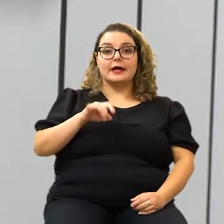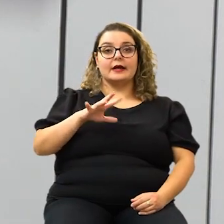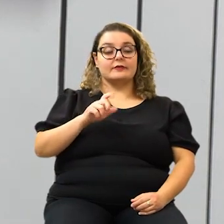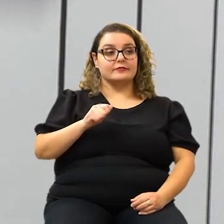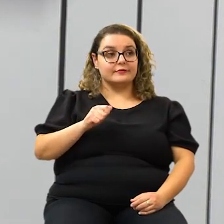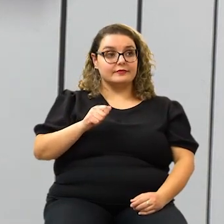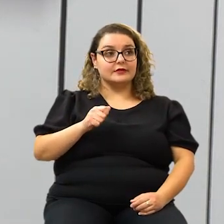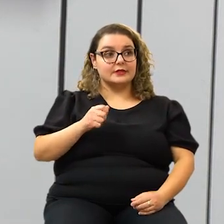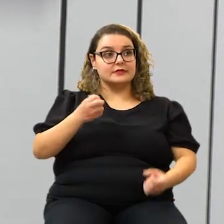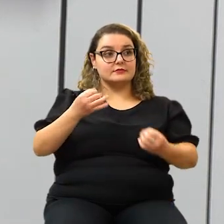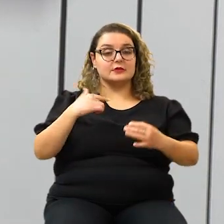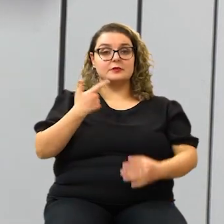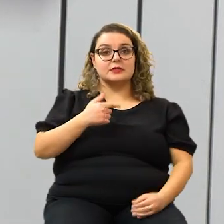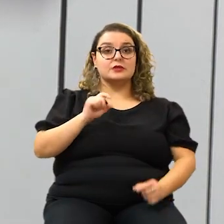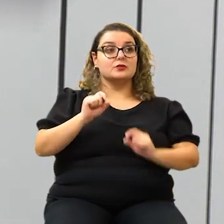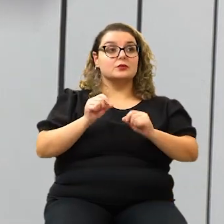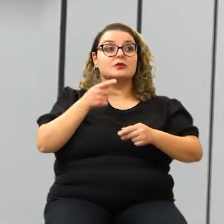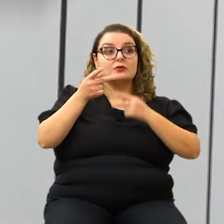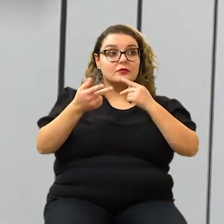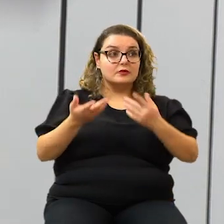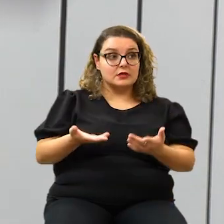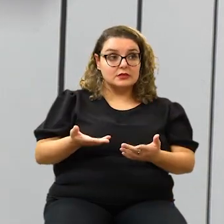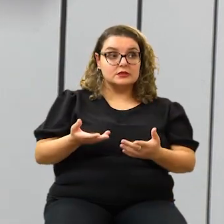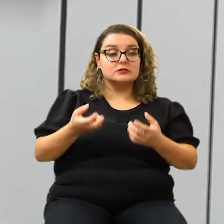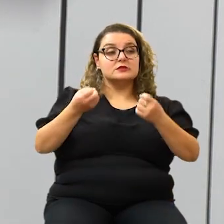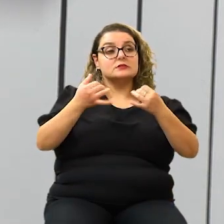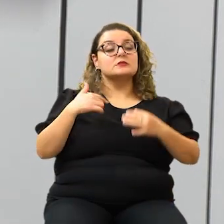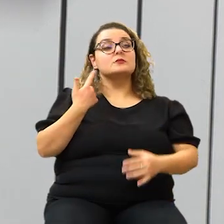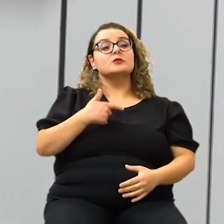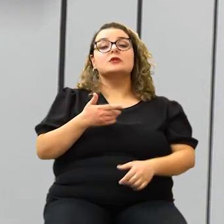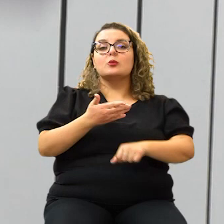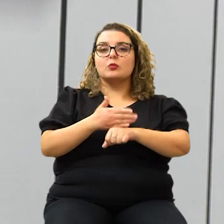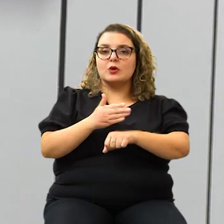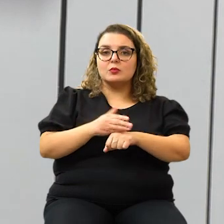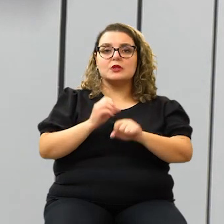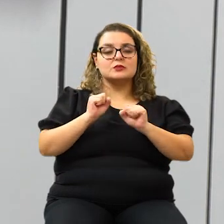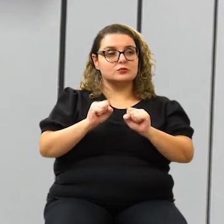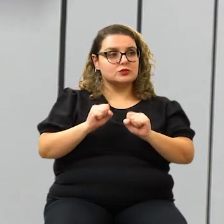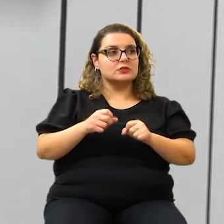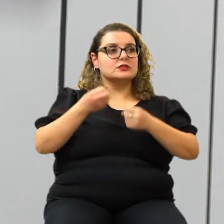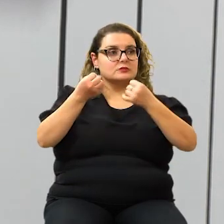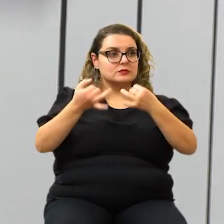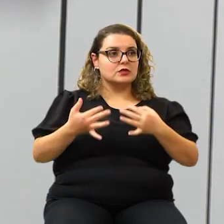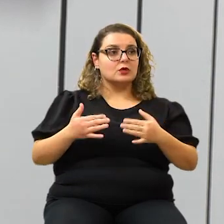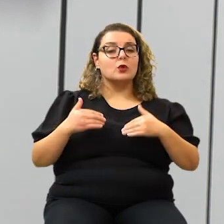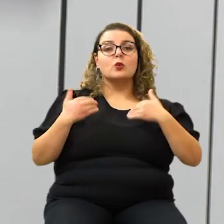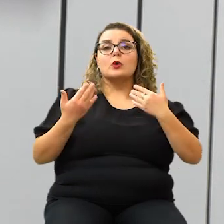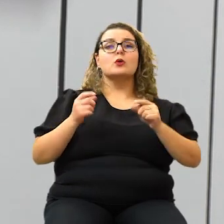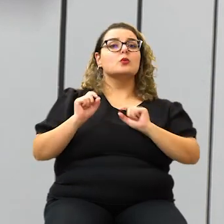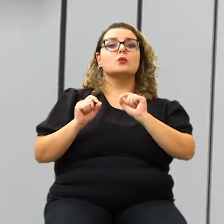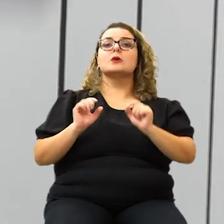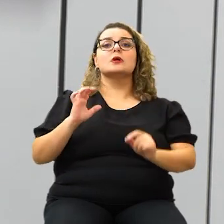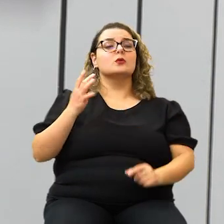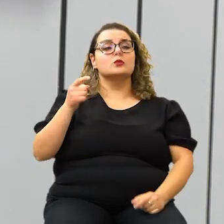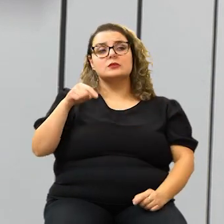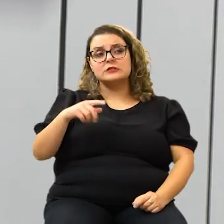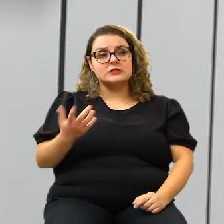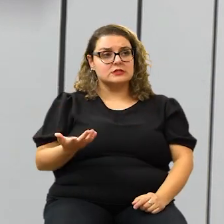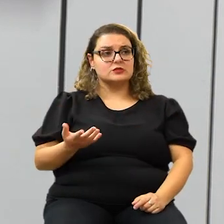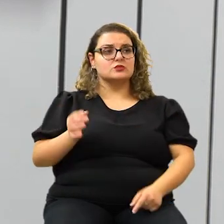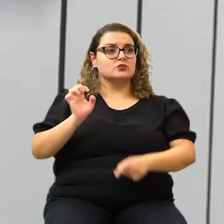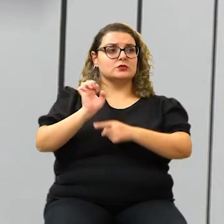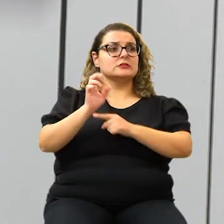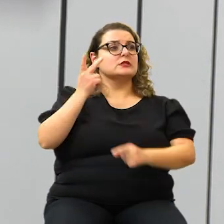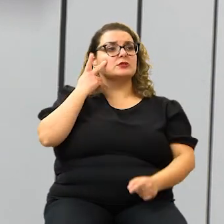de falar? Explica pra gente aí, na prática, se você puder explicar. O que está acontecendo aqui no estado de